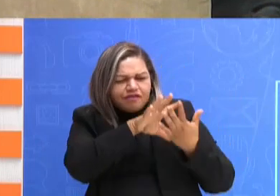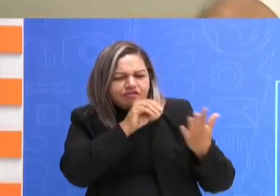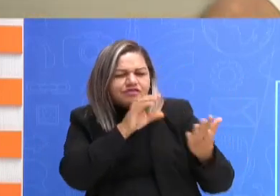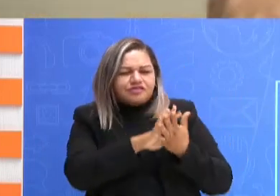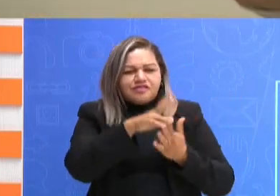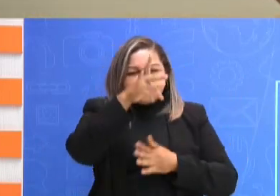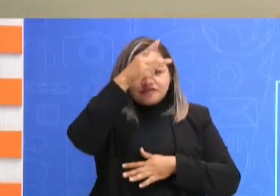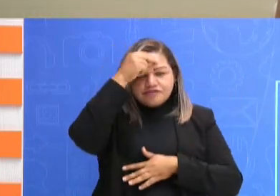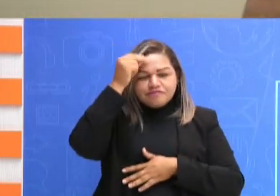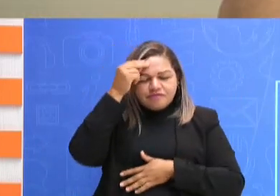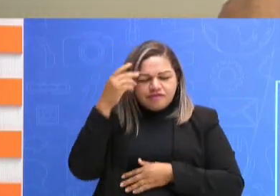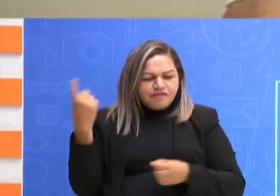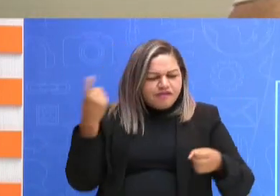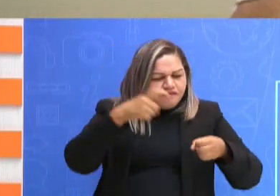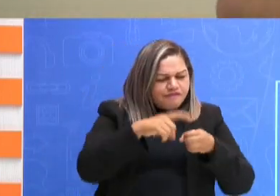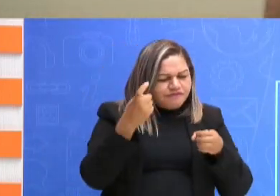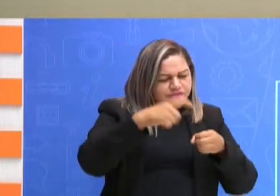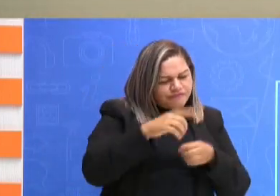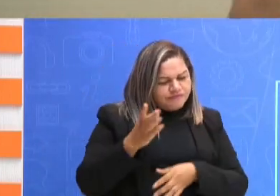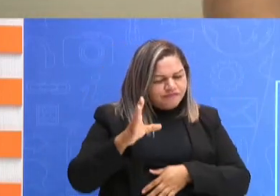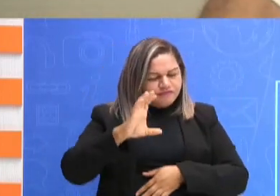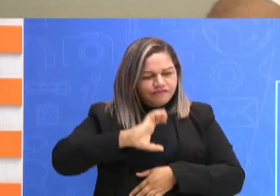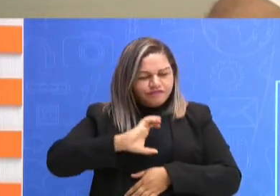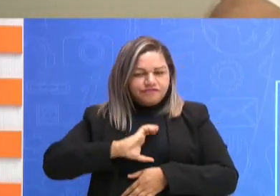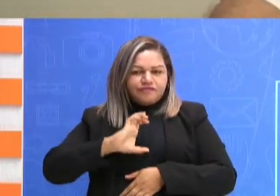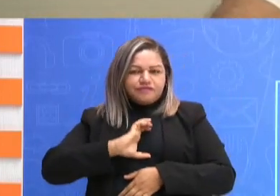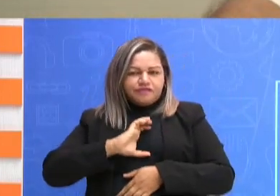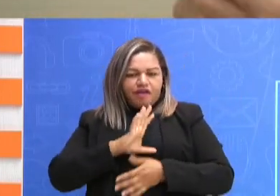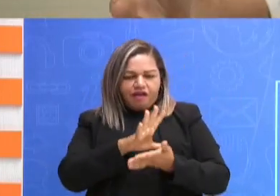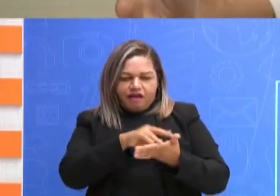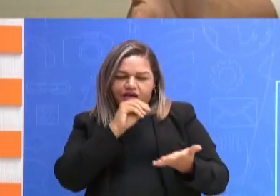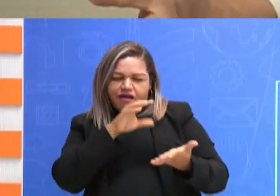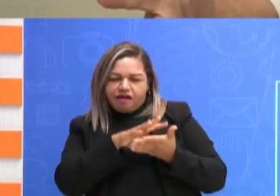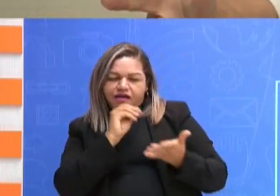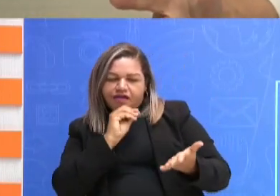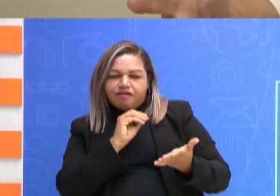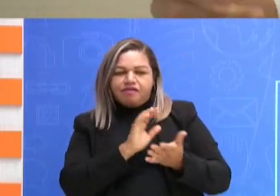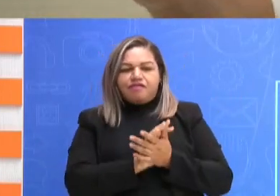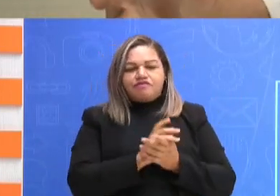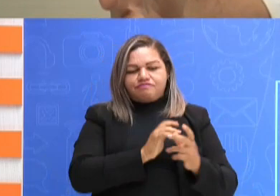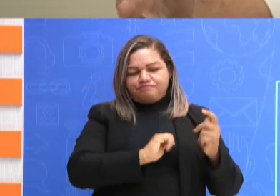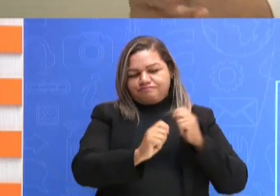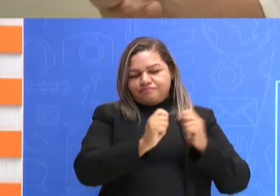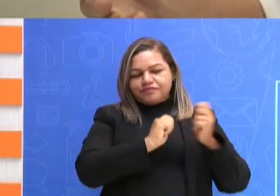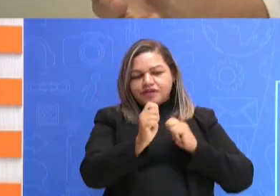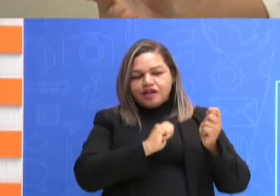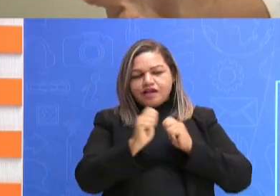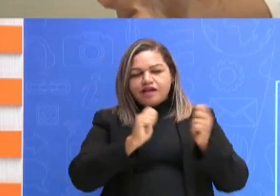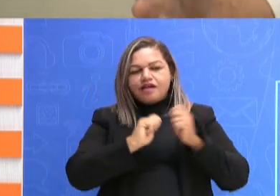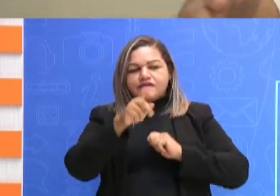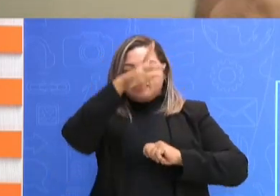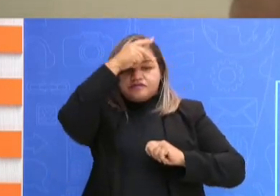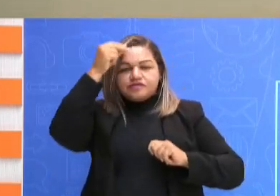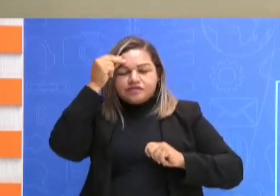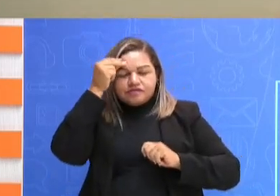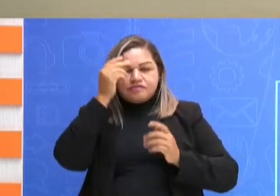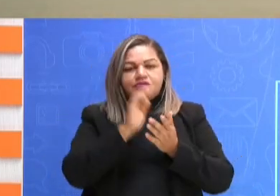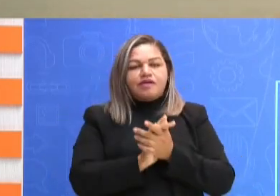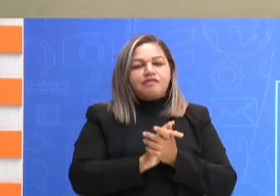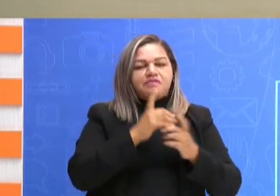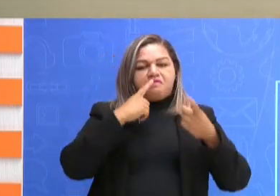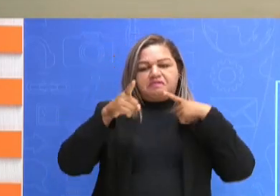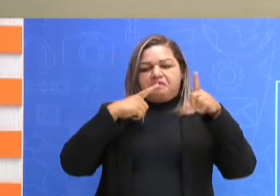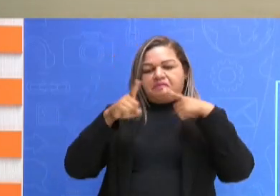isso que muitos prefeitos estão vindo a Caxias copiando o modelo de gestão. É bem verdade que a gente encontra críticos, mas